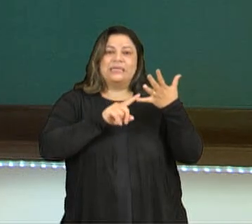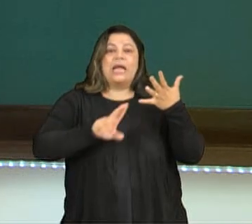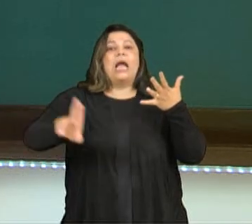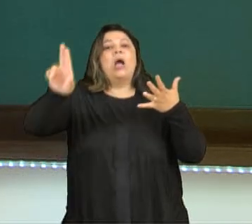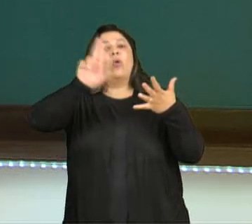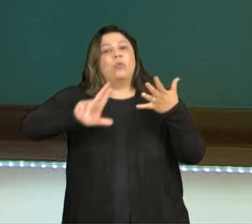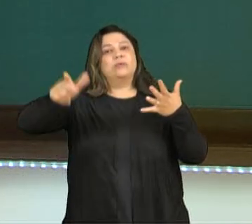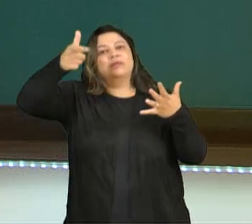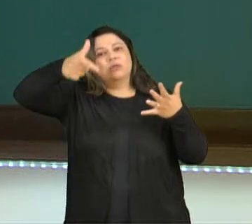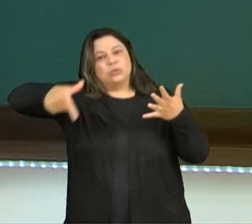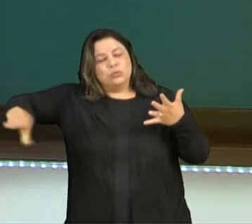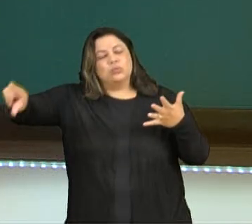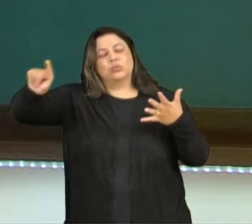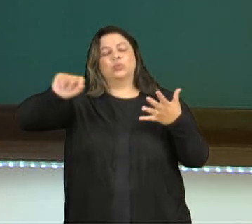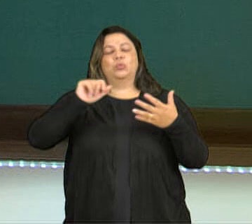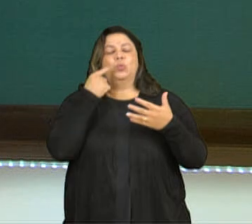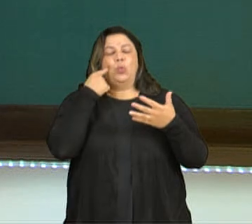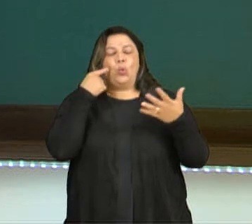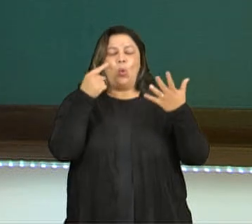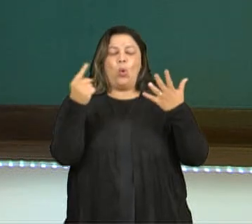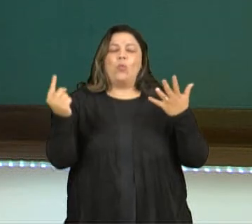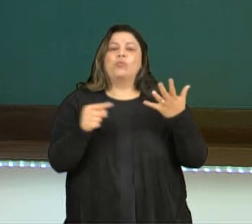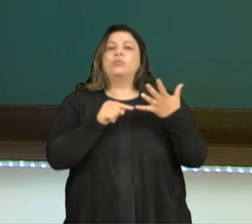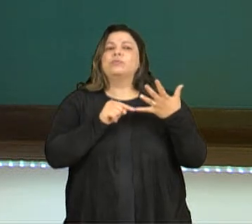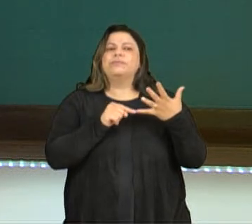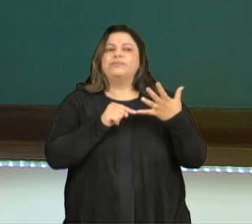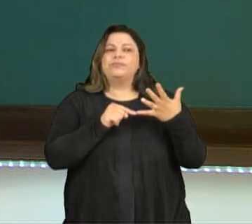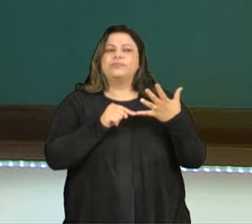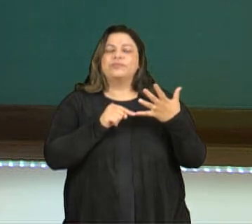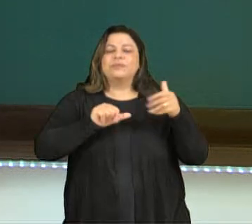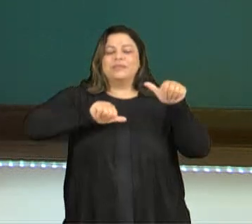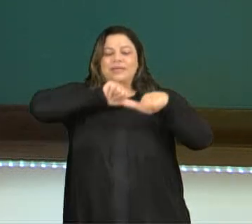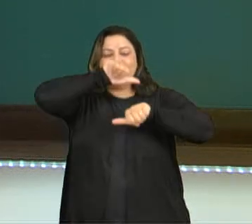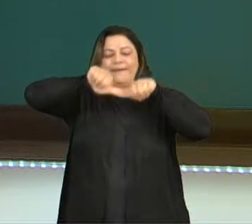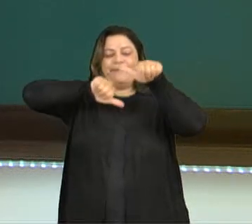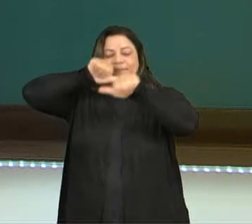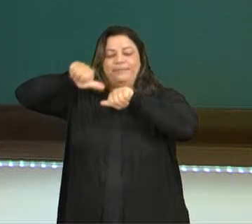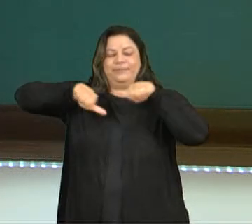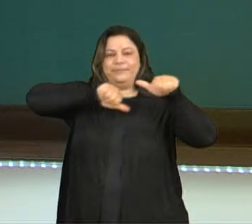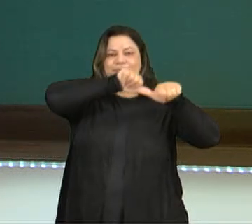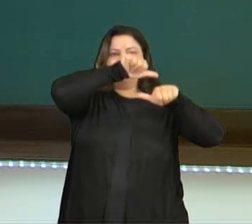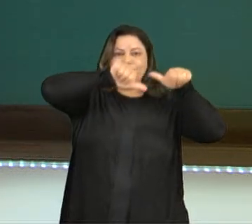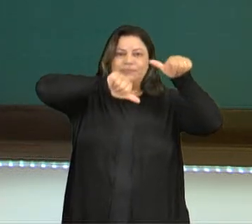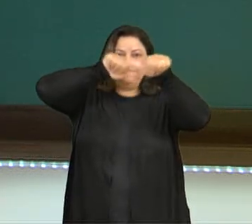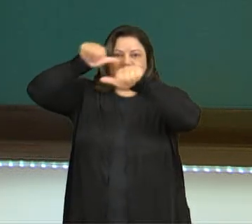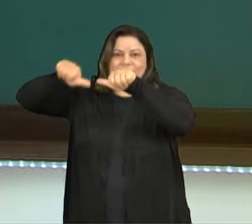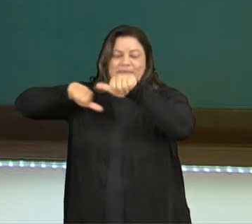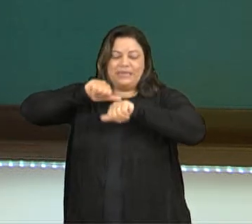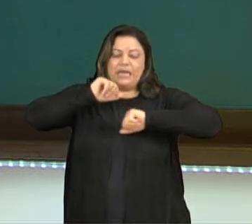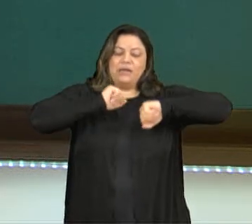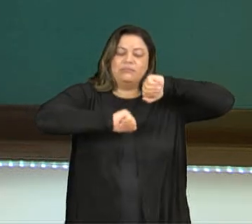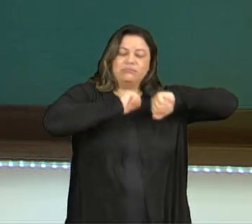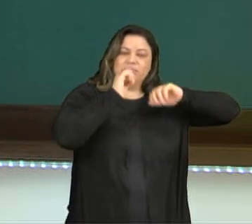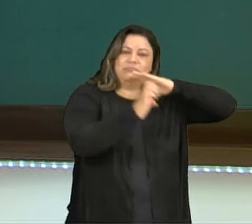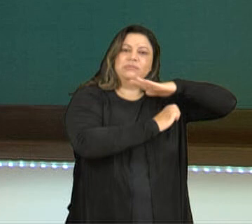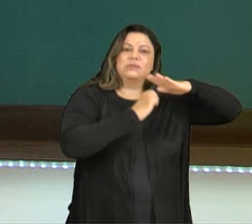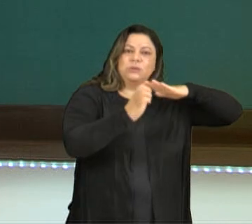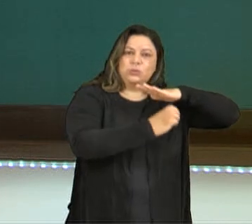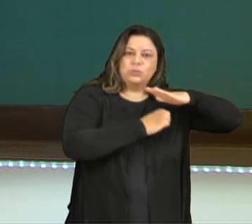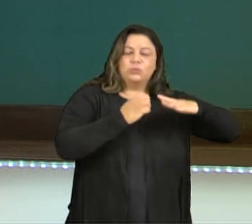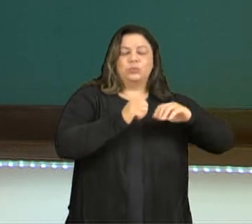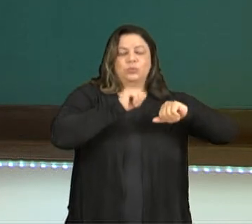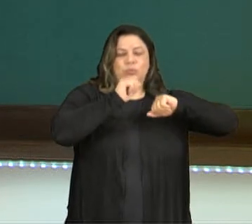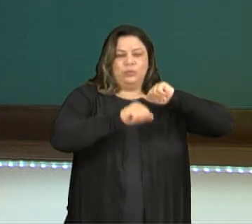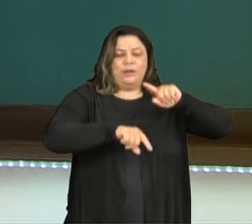reutilizar alguma coisa que é possível ser reutilizada e reciclar, que é o último passo ali, que seria a indústria pegar aquele